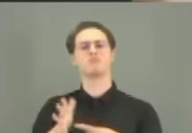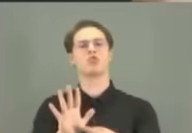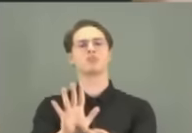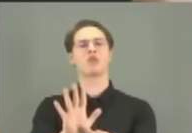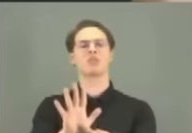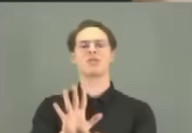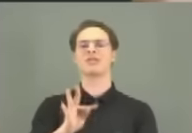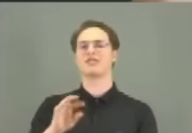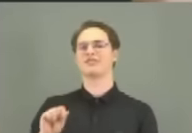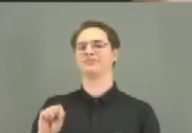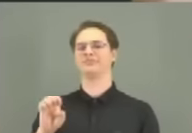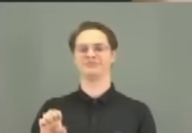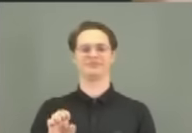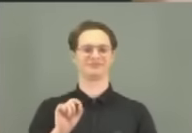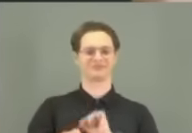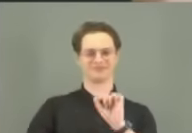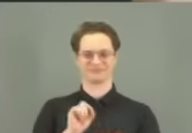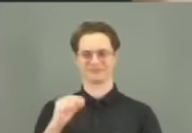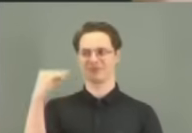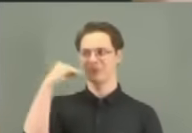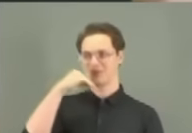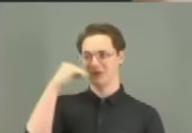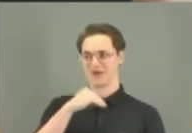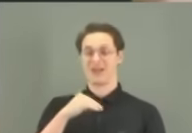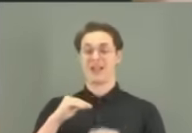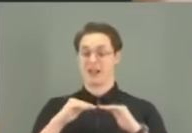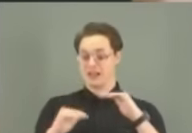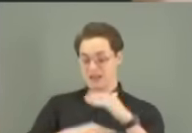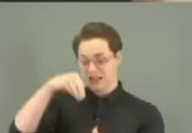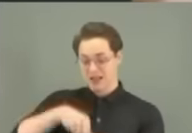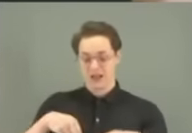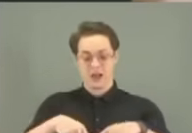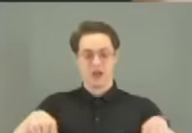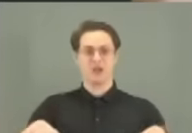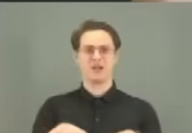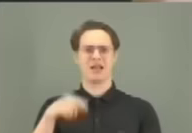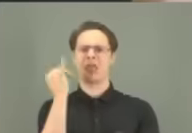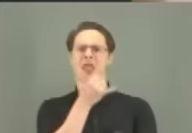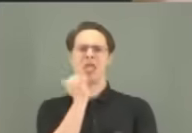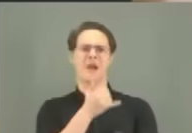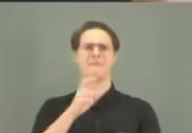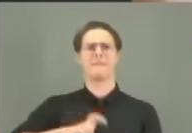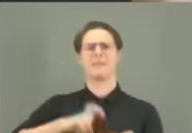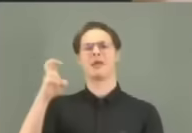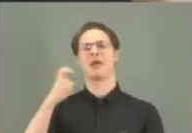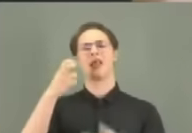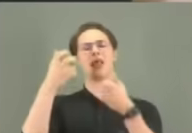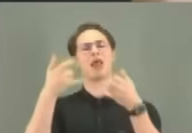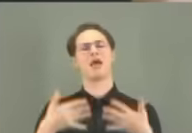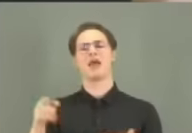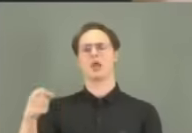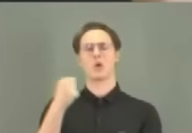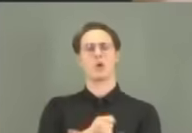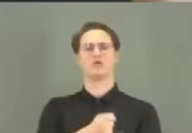TSE possíveis vulnerabilidades das urnas. Essa narrativa aqui que foi criada pela manhã inteira, de que ele foi